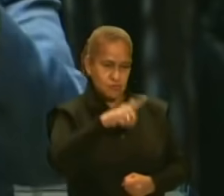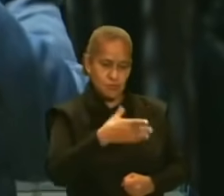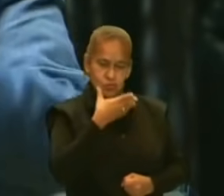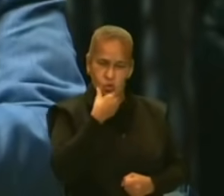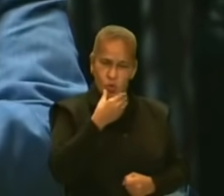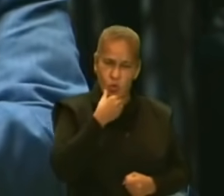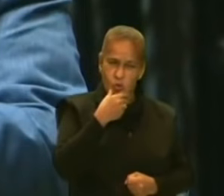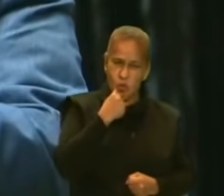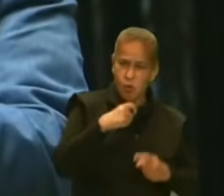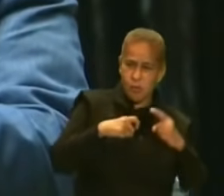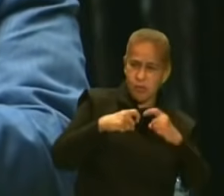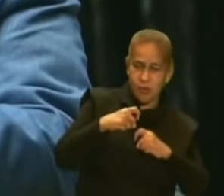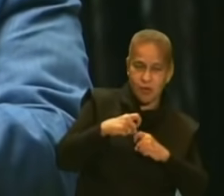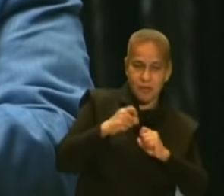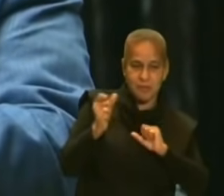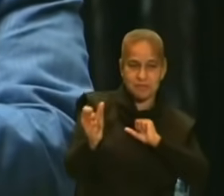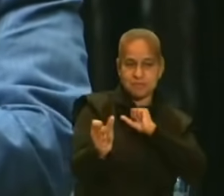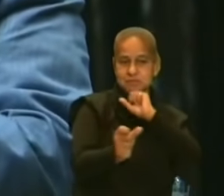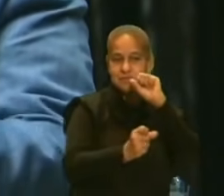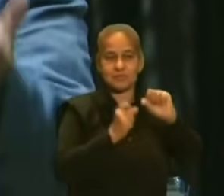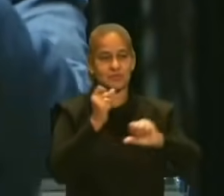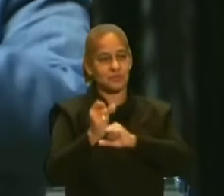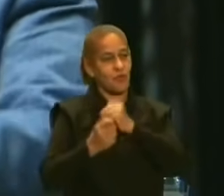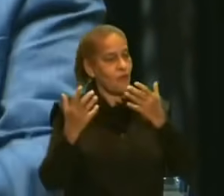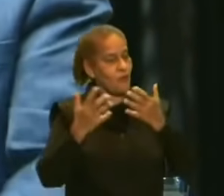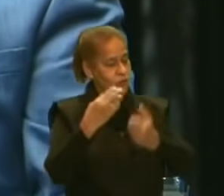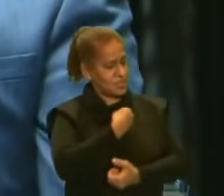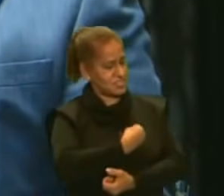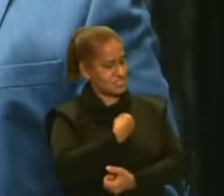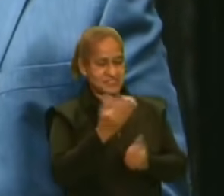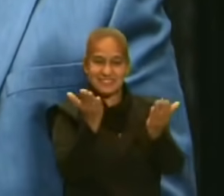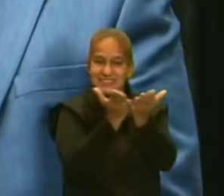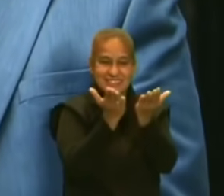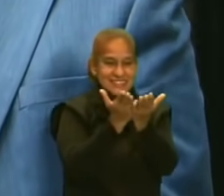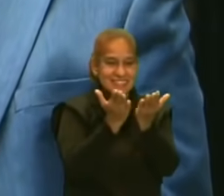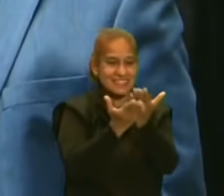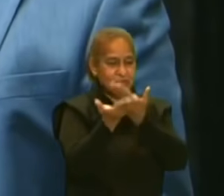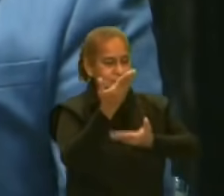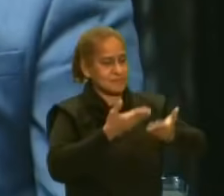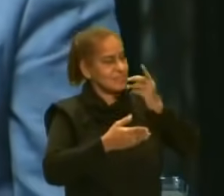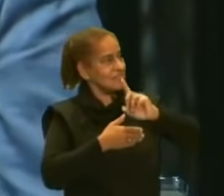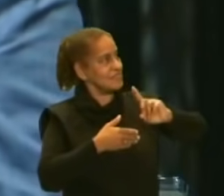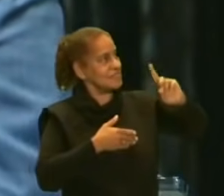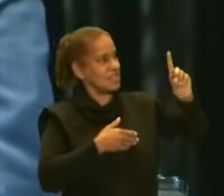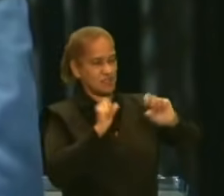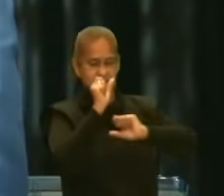e se tornou um cristão e viveu uma grande transformação na sua vida.